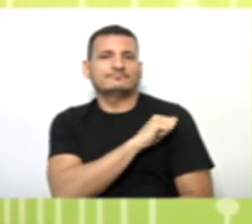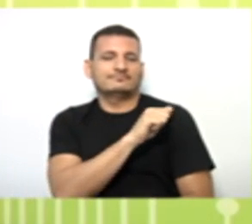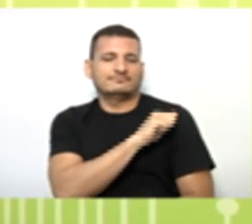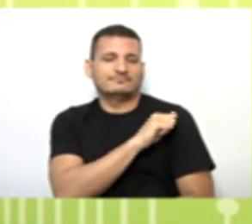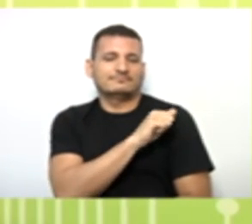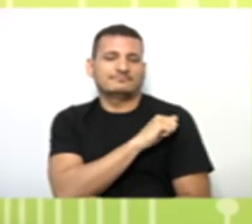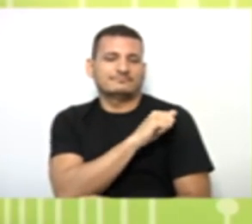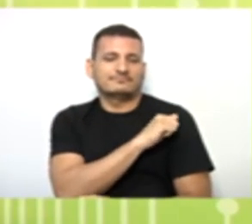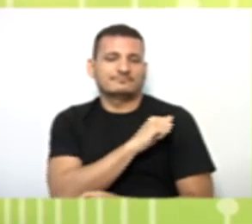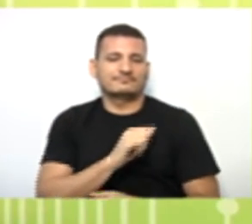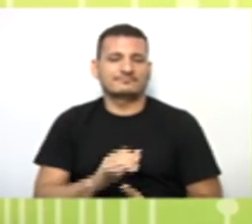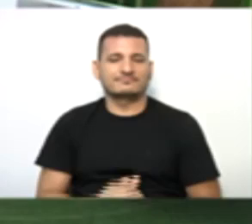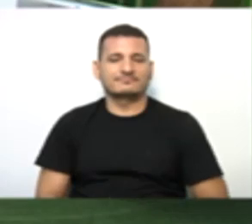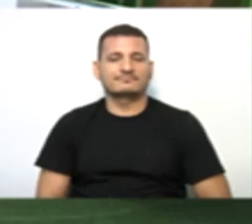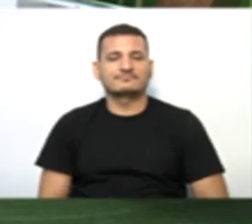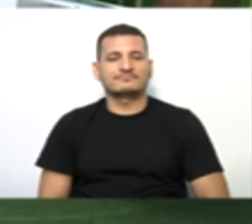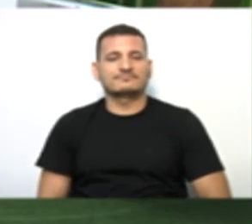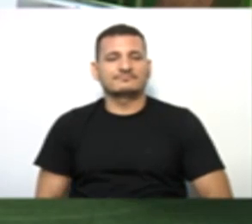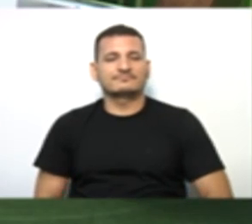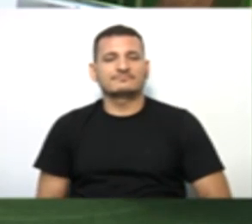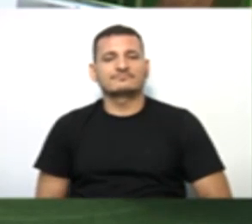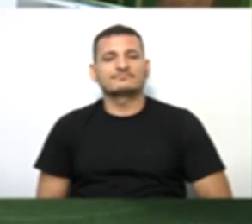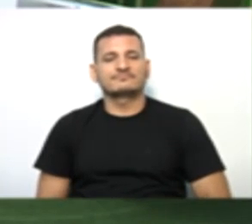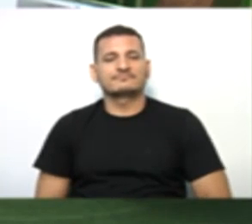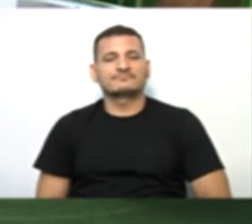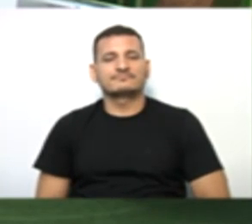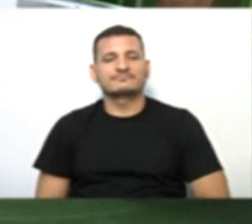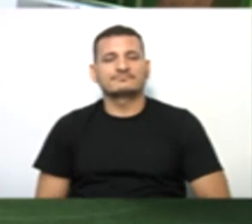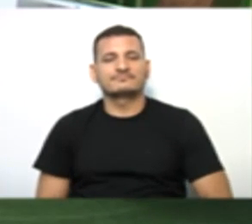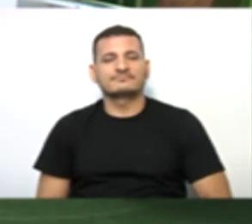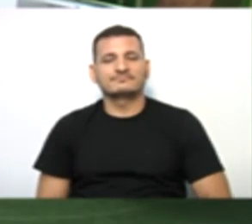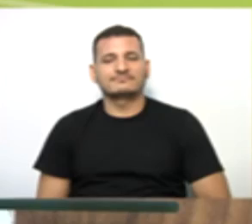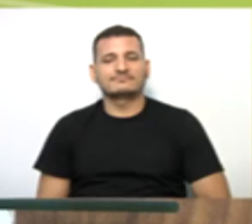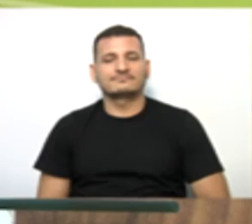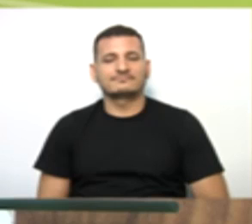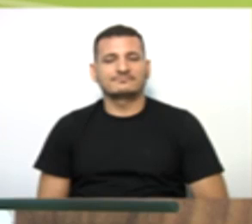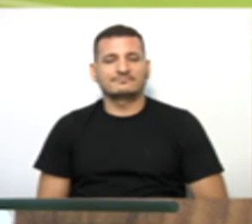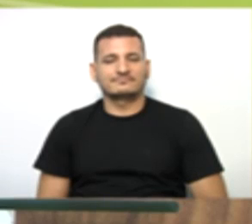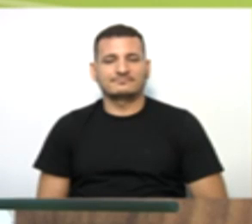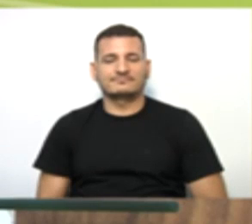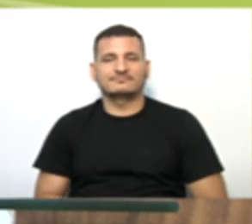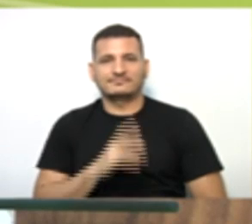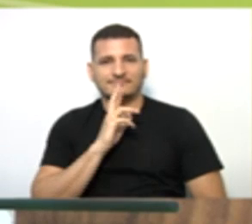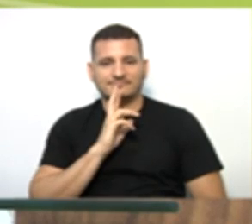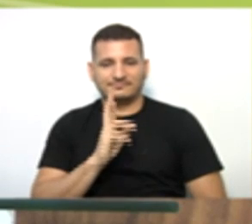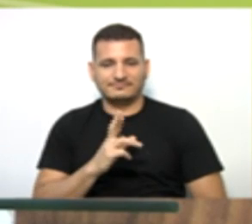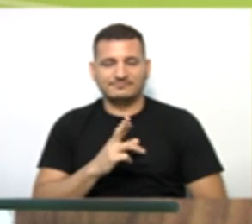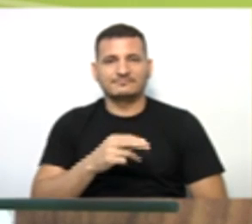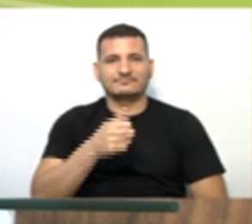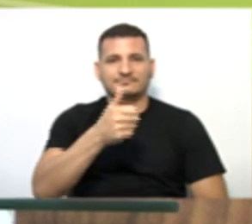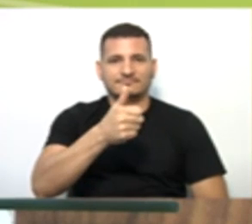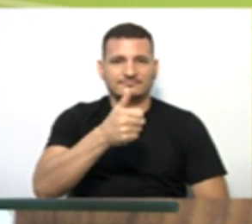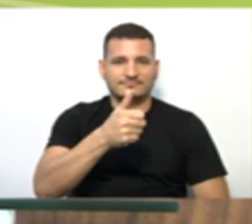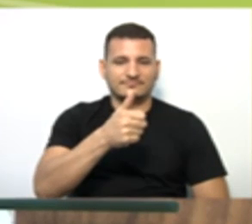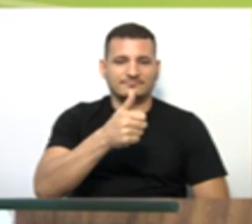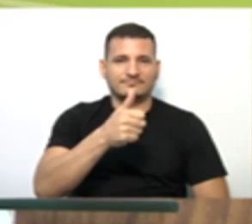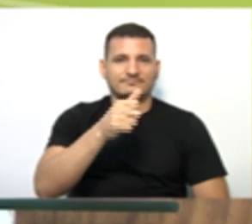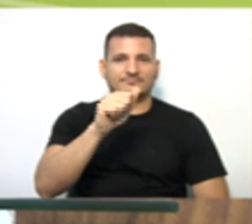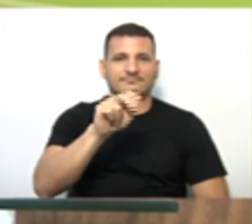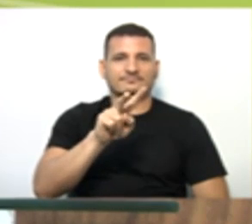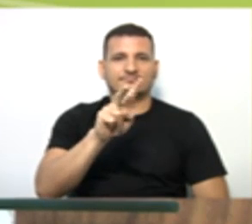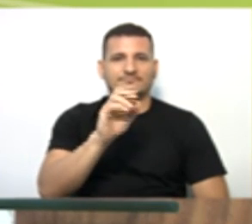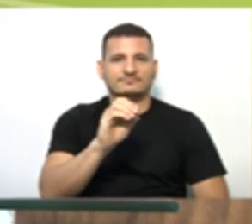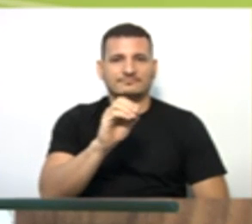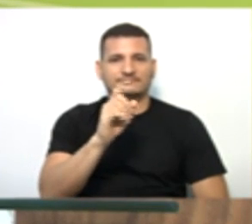Nossa, gente. Fala aí, professor, a resposta desse garoto aí, como é que é? Ele respondeu um avô, um